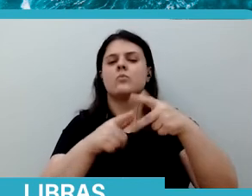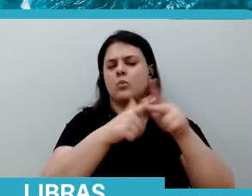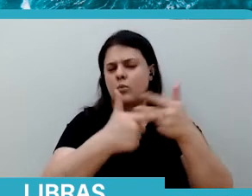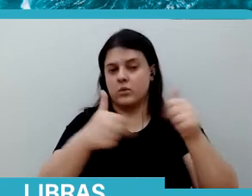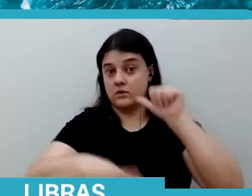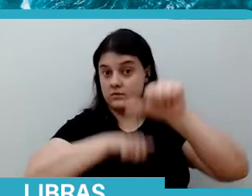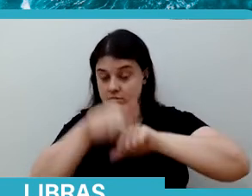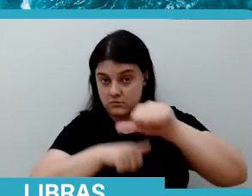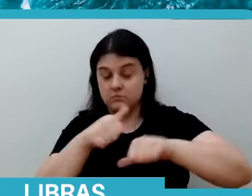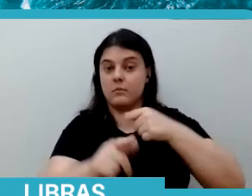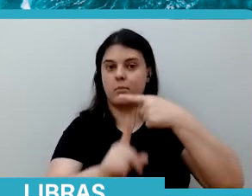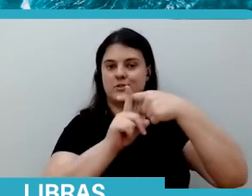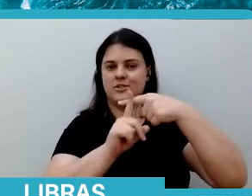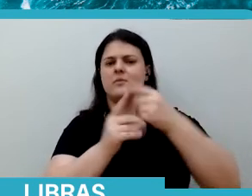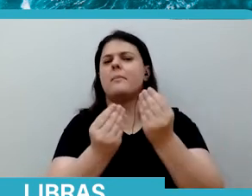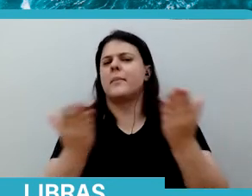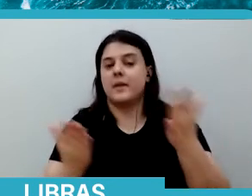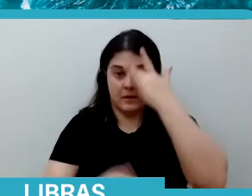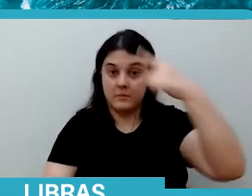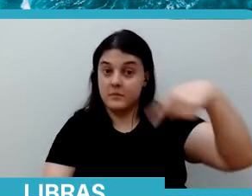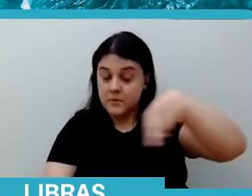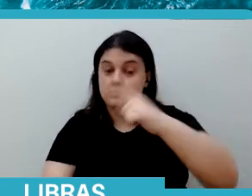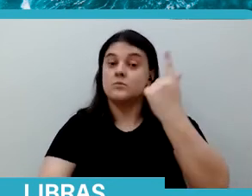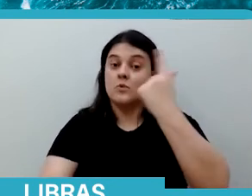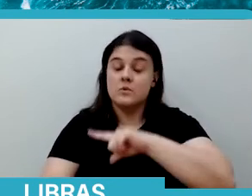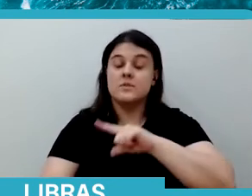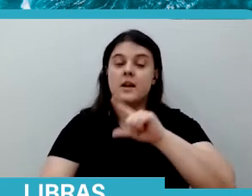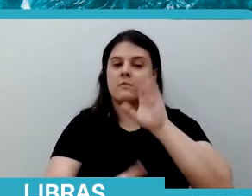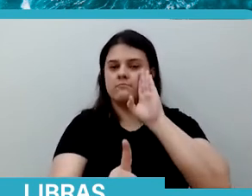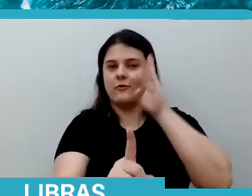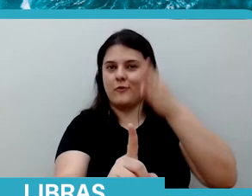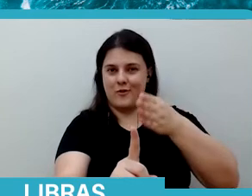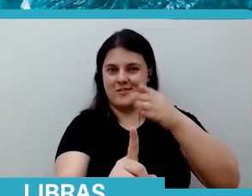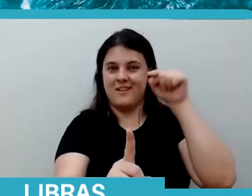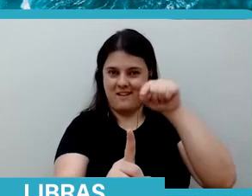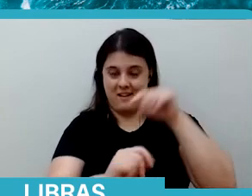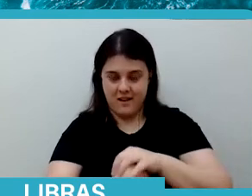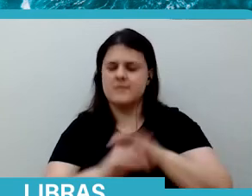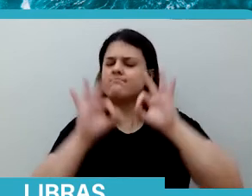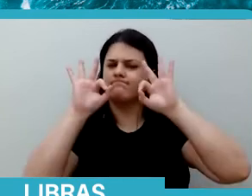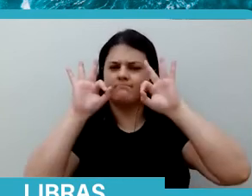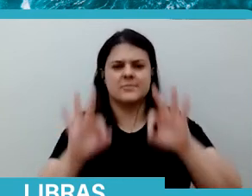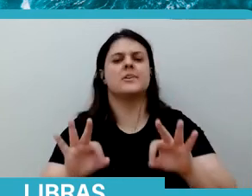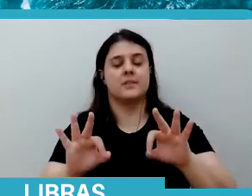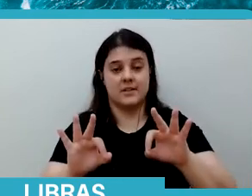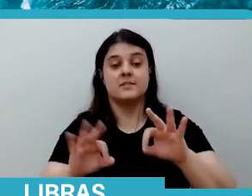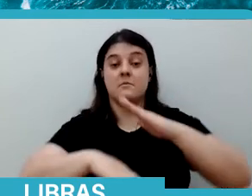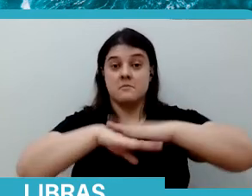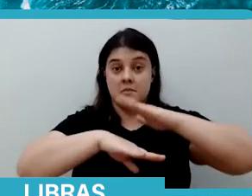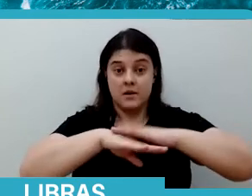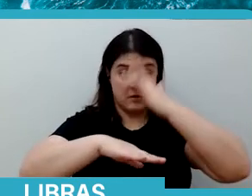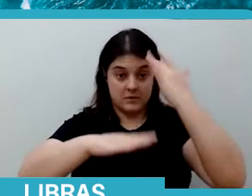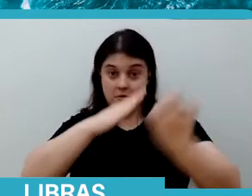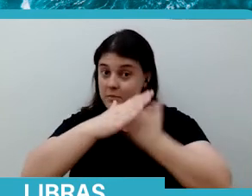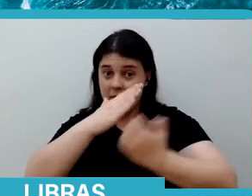positiva para que as pessoas sejam de fato o centro de tudo a gente tem certeza né que quem faz